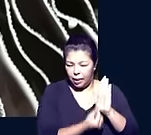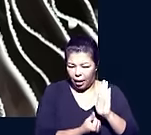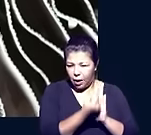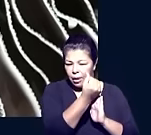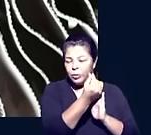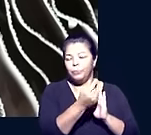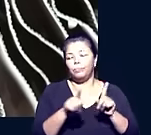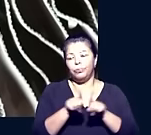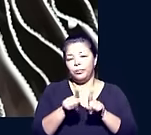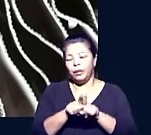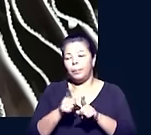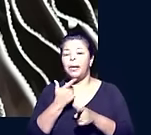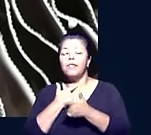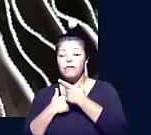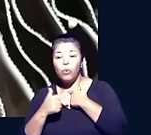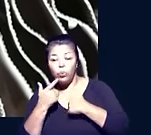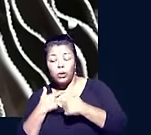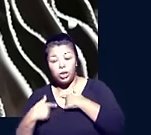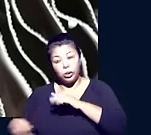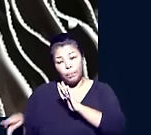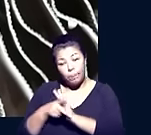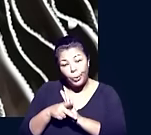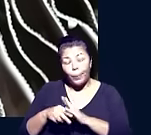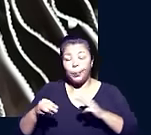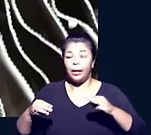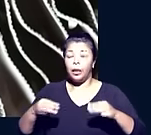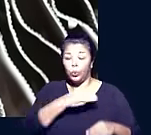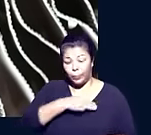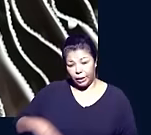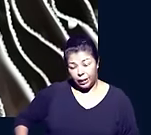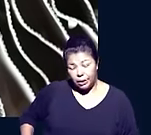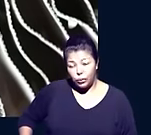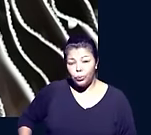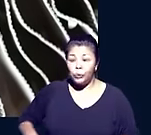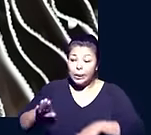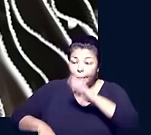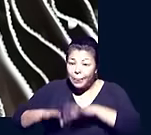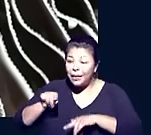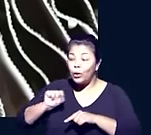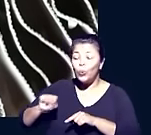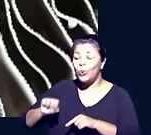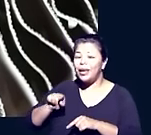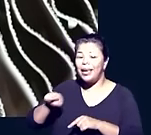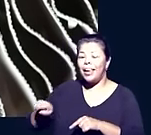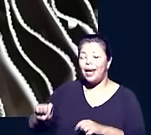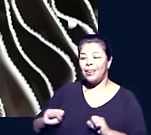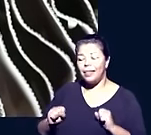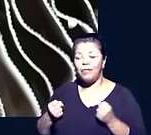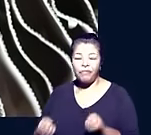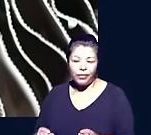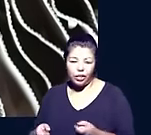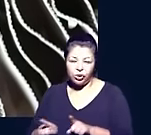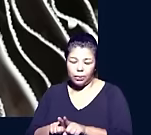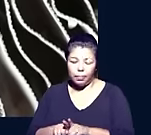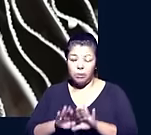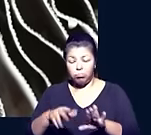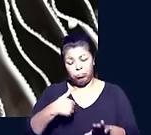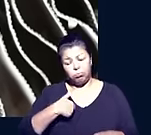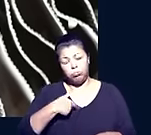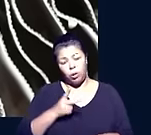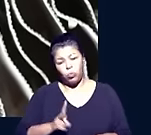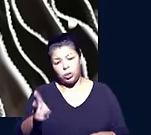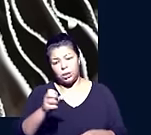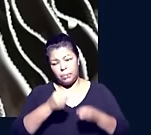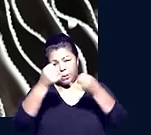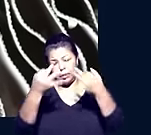pessoal do ministro nas portarias que o ministro defende e é como eu sempre disse não há Ministro de Estado por